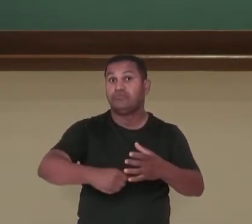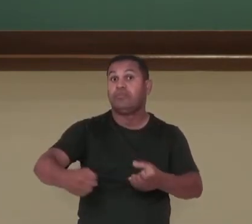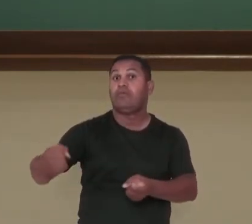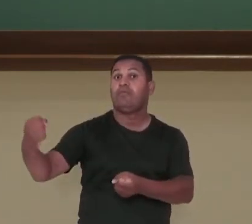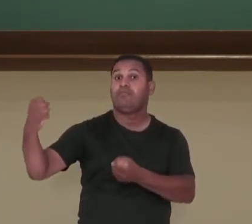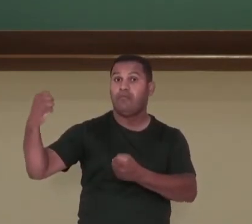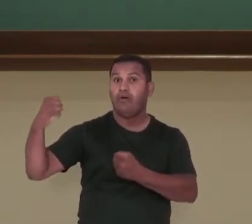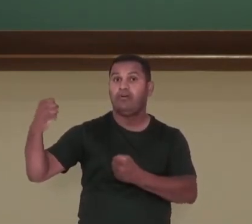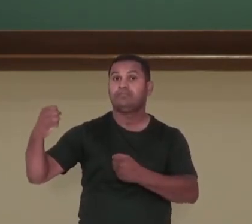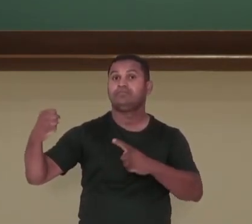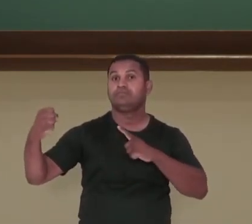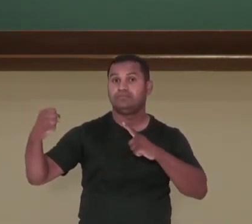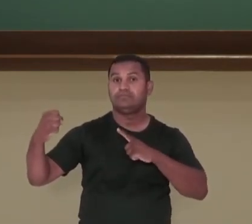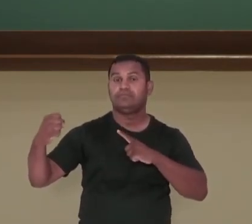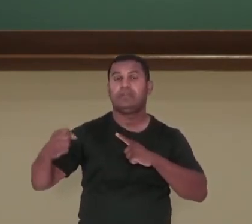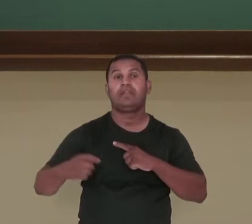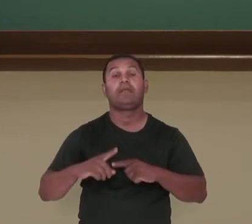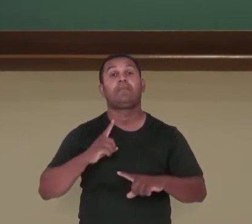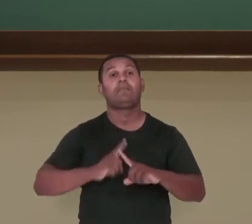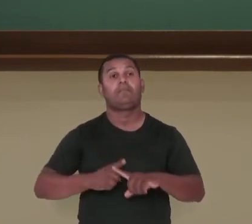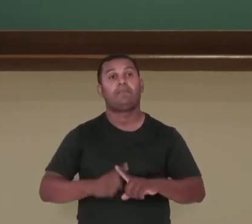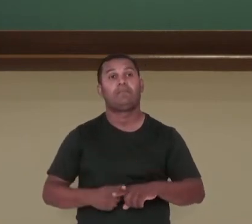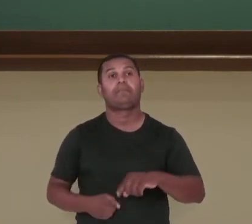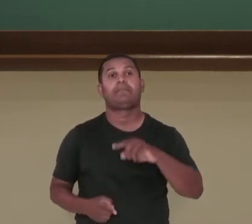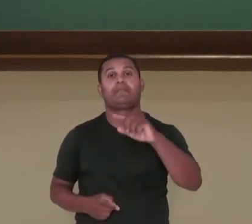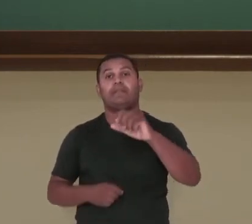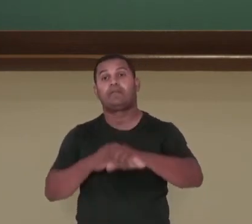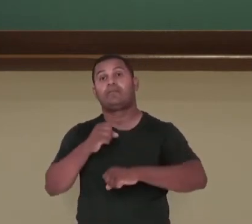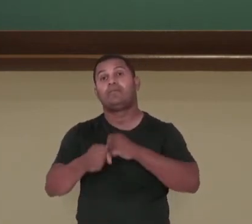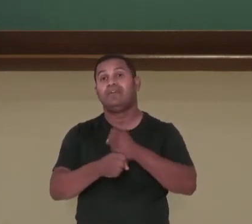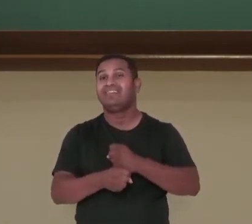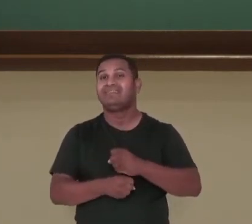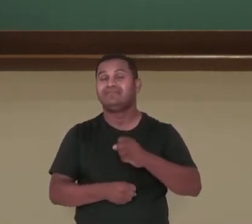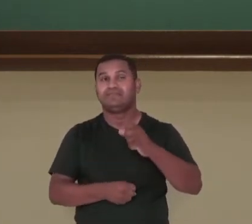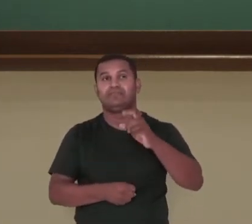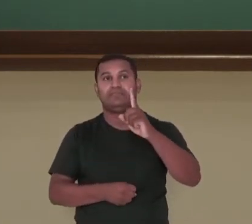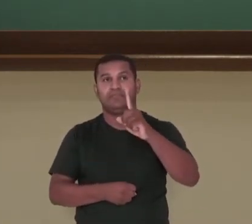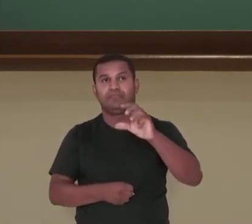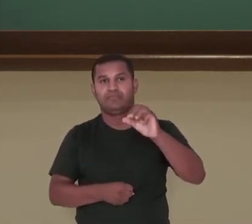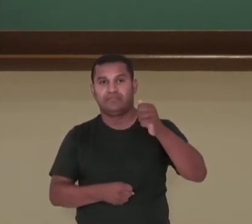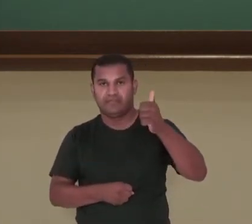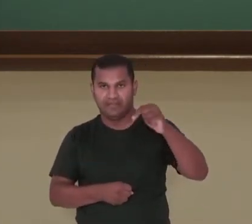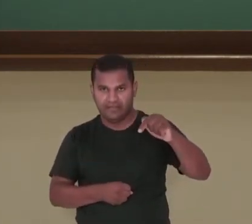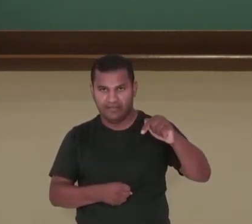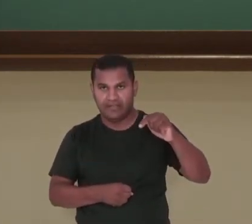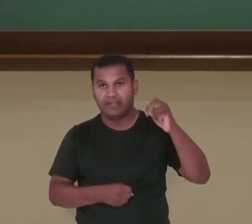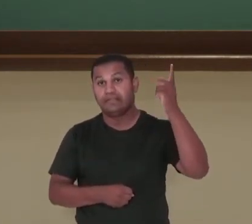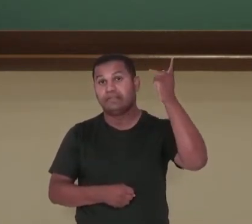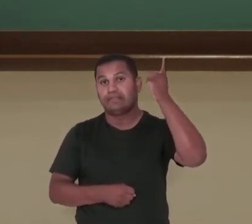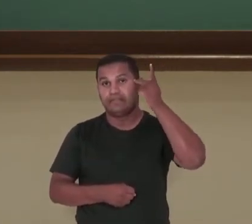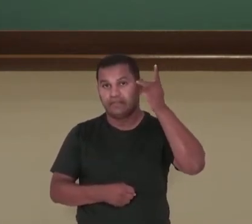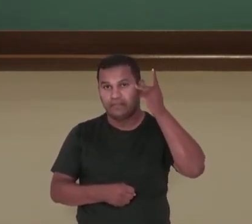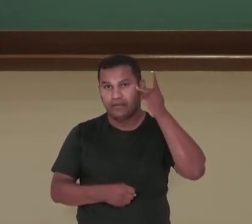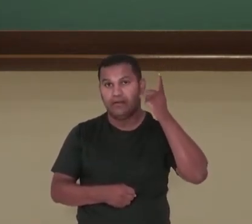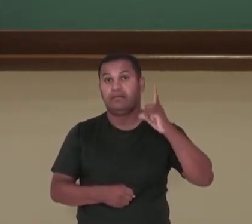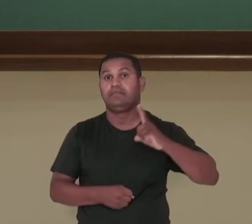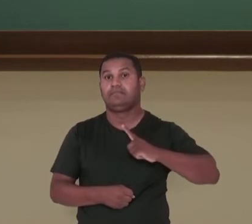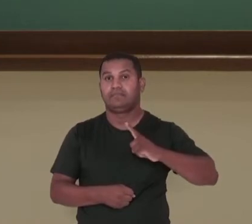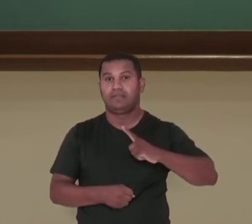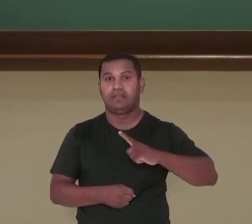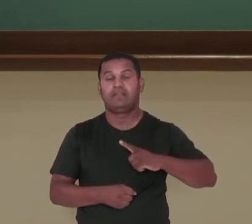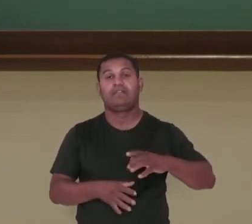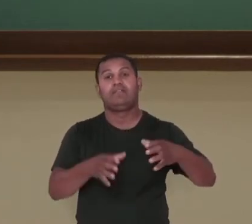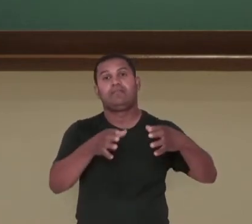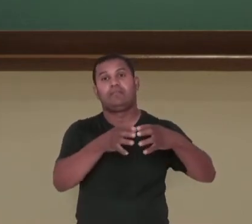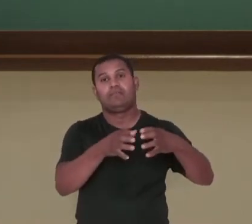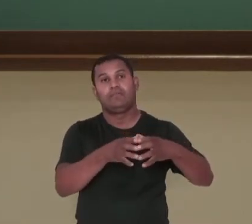a maior greve ocorrida na Primeira República. O movimento iniciou-se com a paralisação de algumas